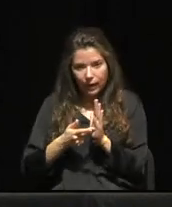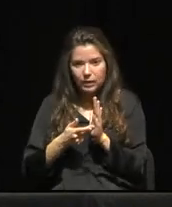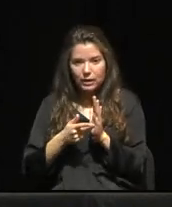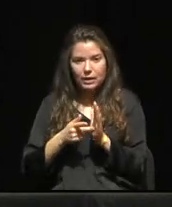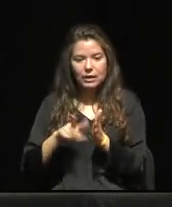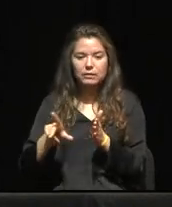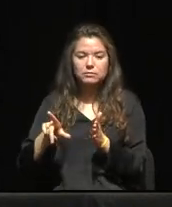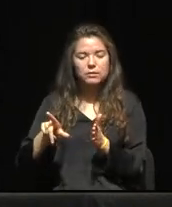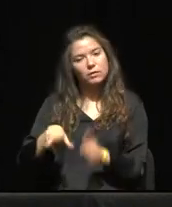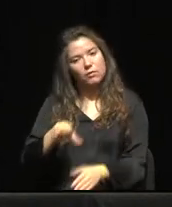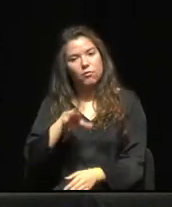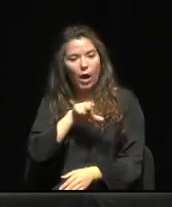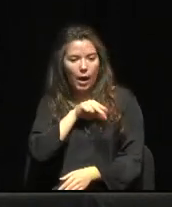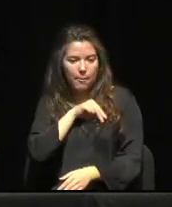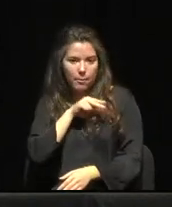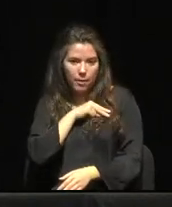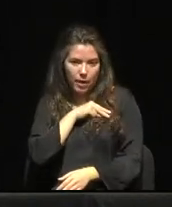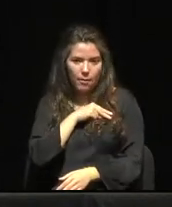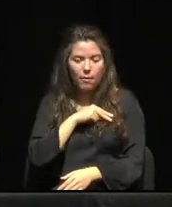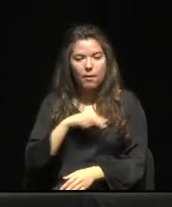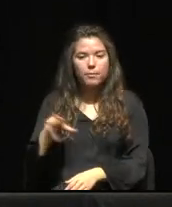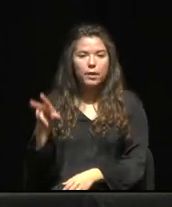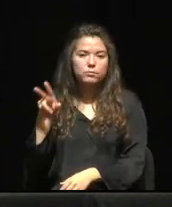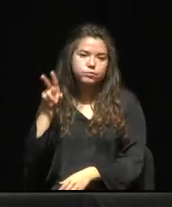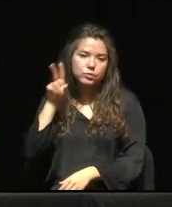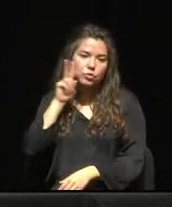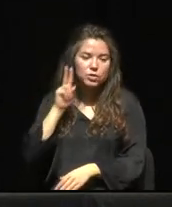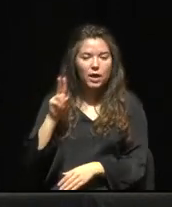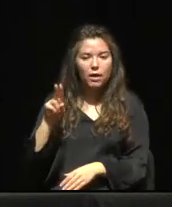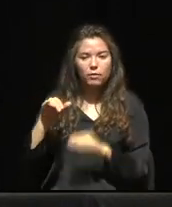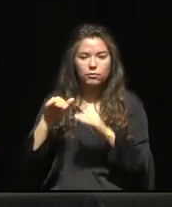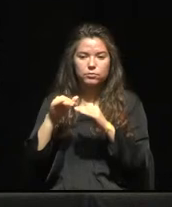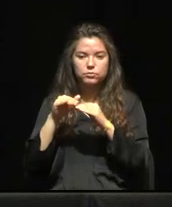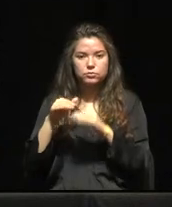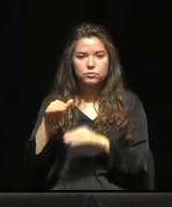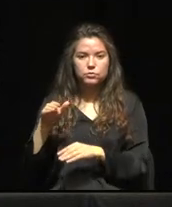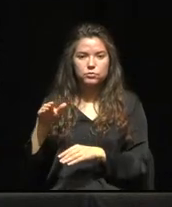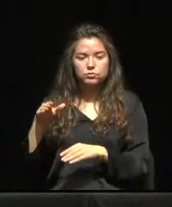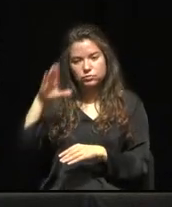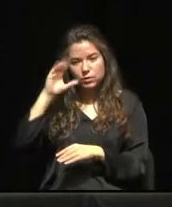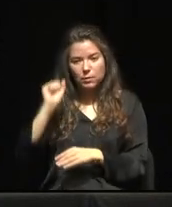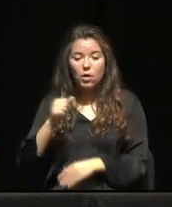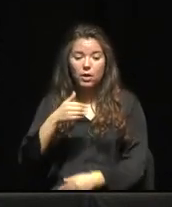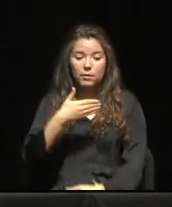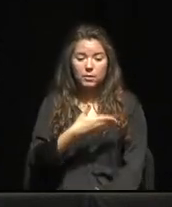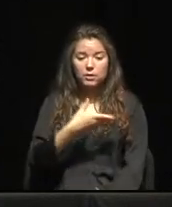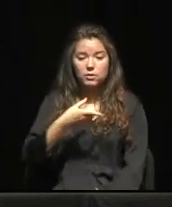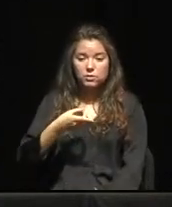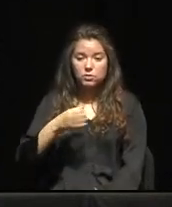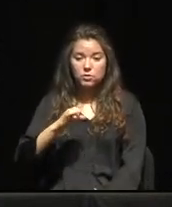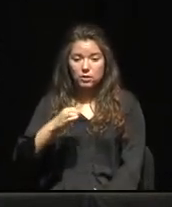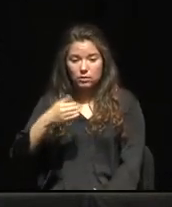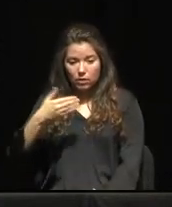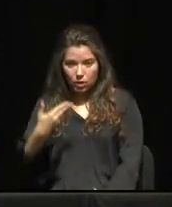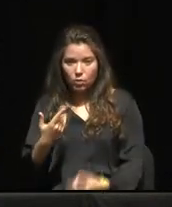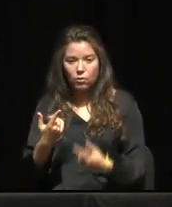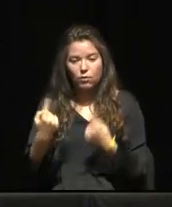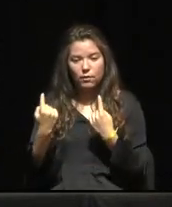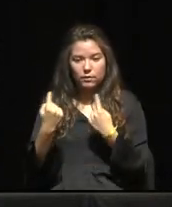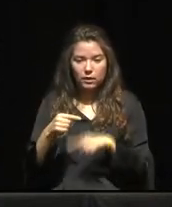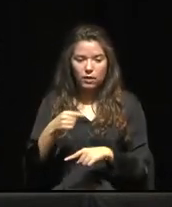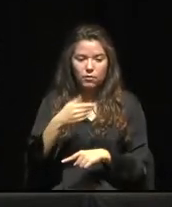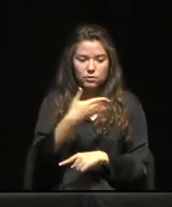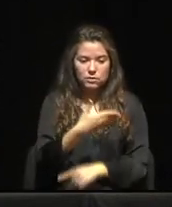sendo premiado por isso pelo chefe de estado maior da Força Aérea e tendo obtido em 198 brv paraquedista